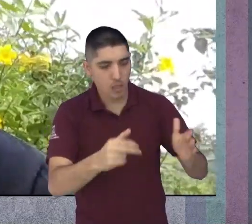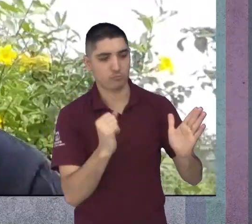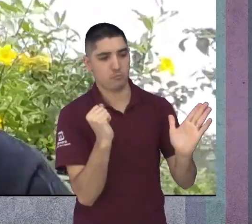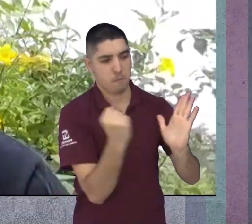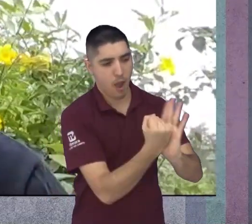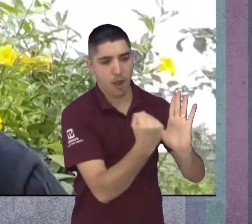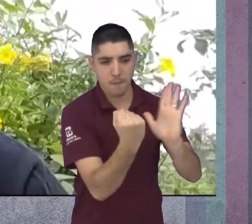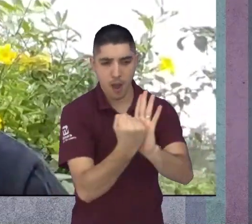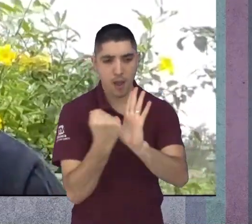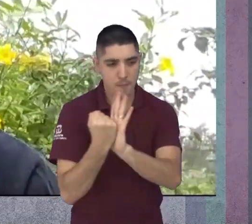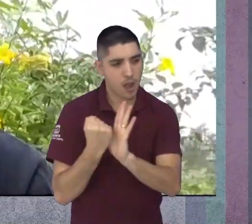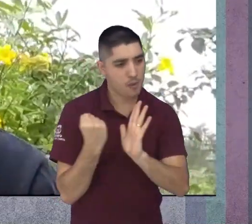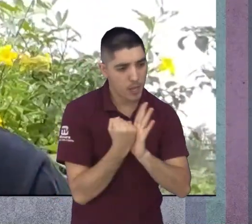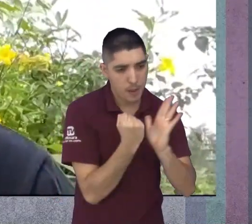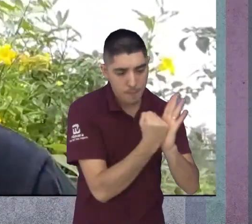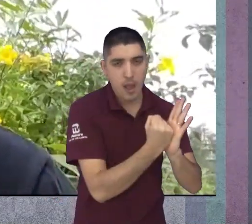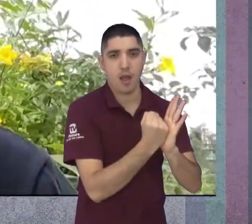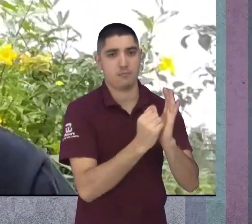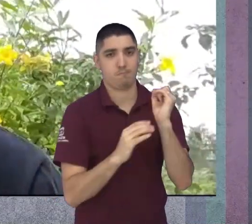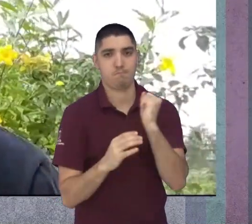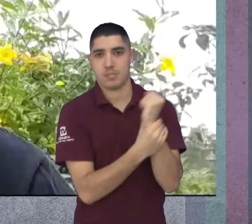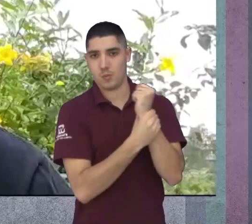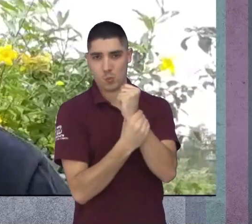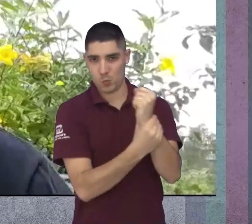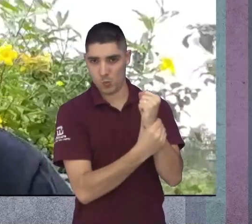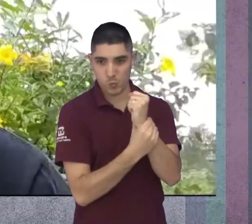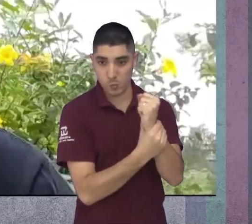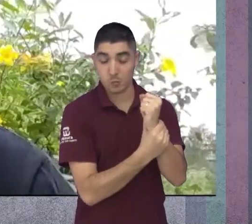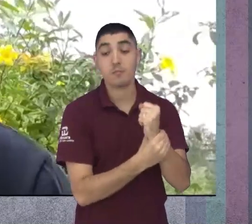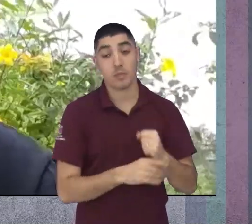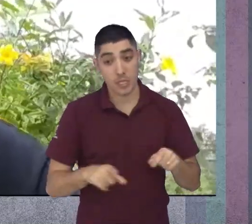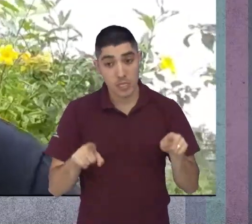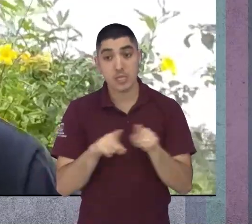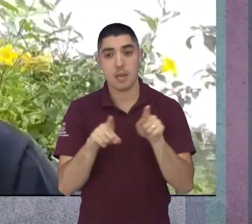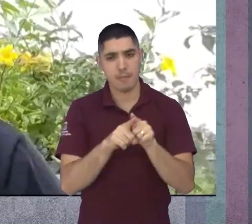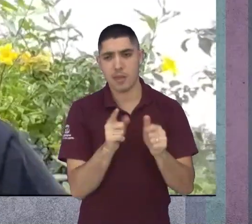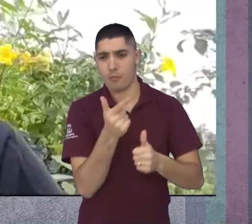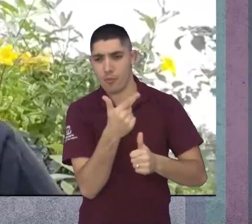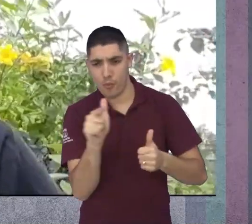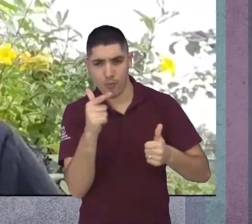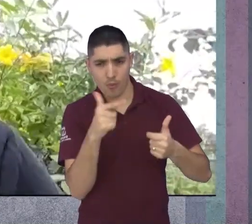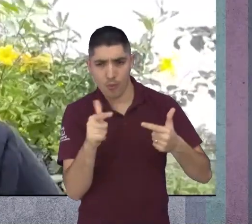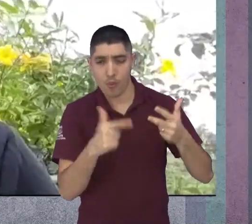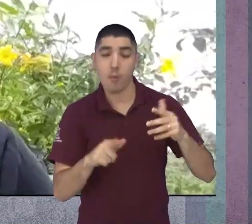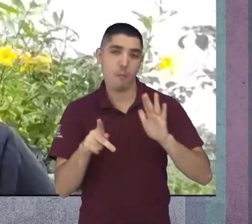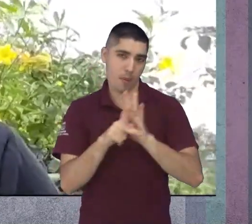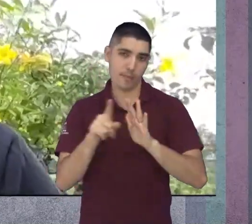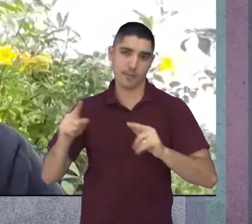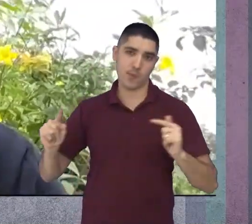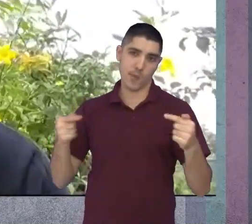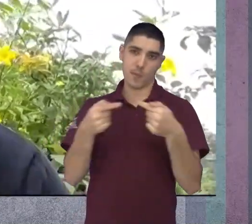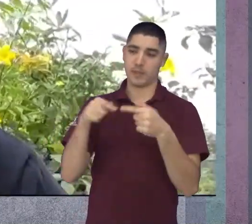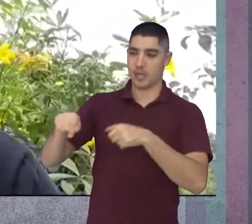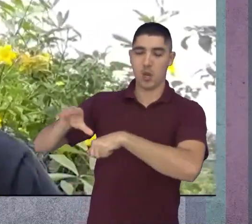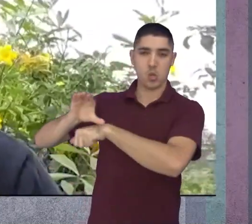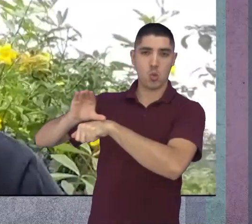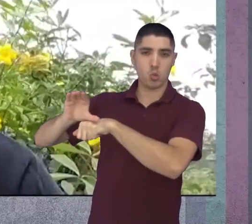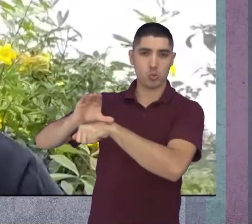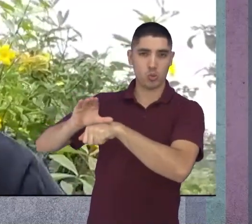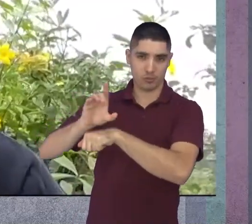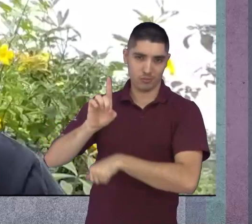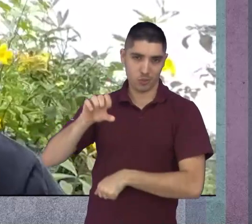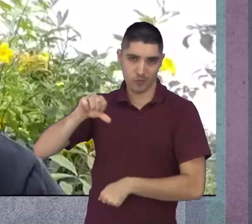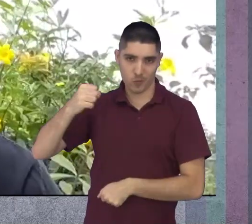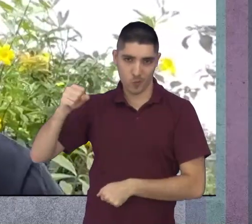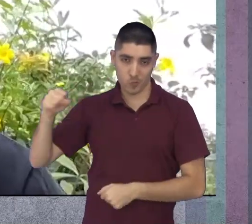tá? Inventário, e outros também atribuídos agora pela Constituição de 88. Né? Mas é mais conhecido